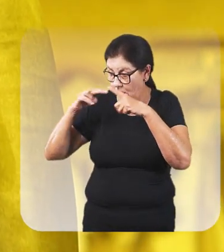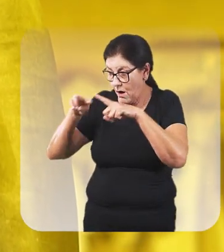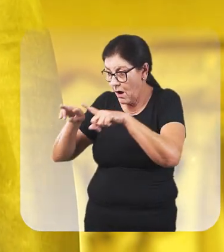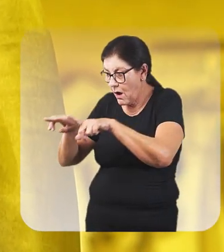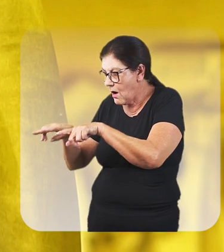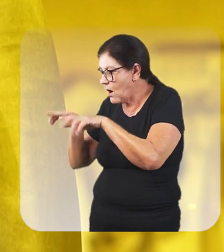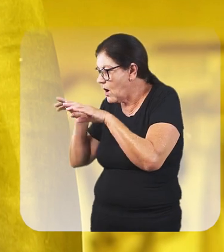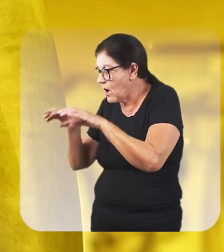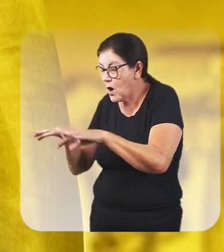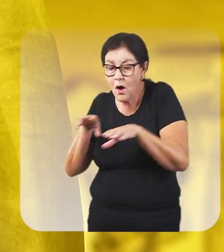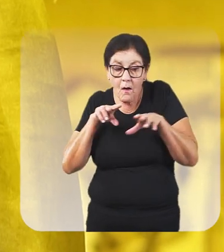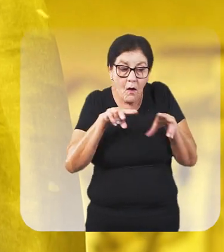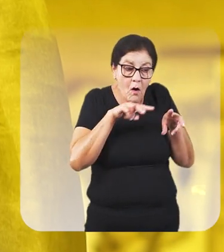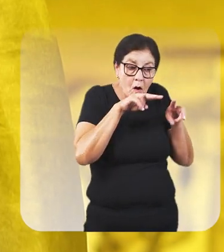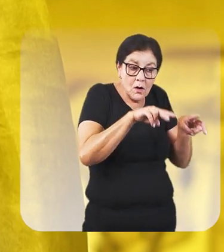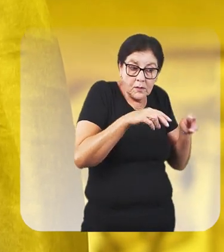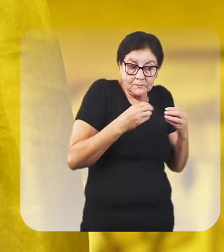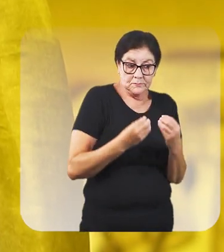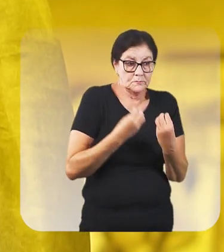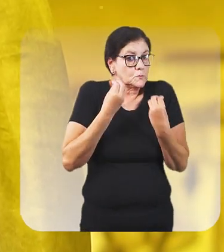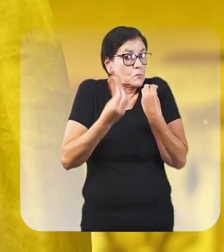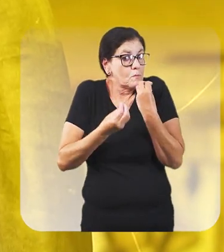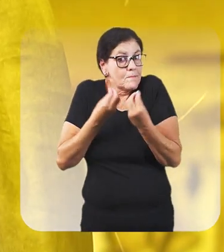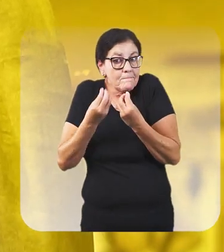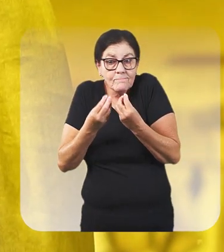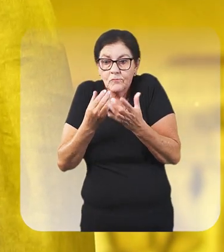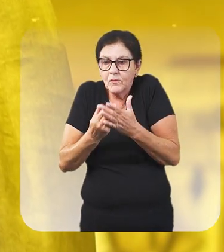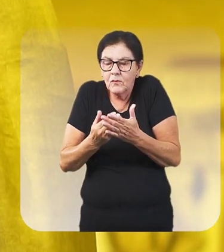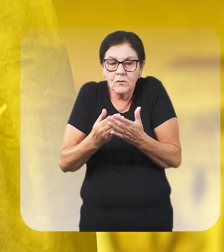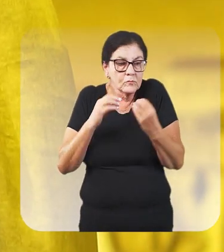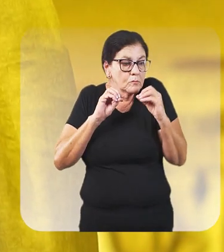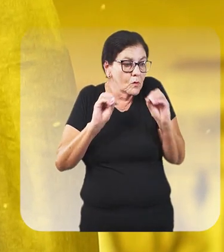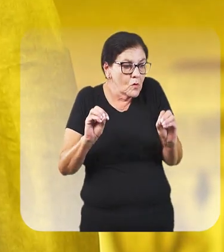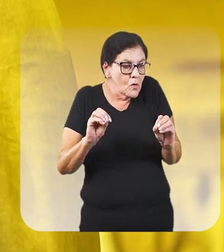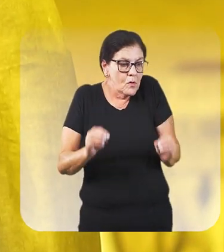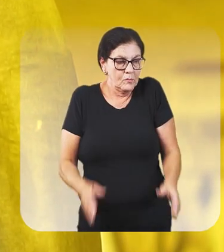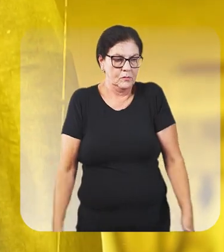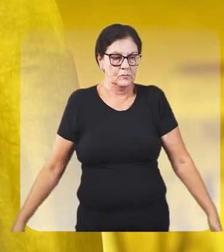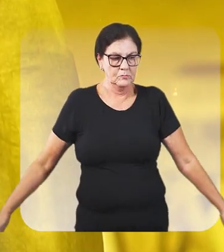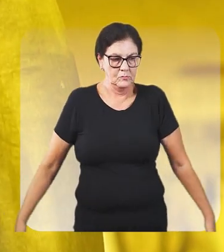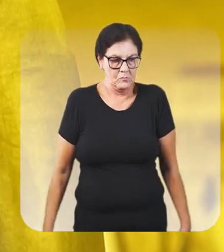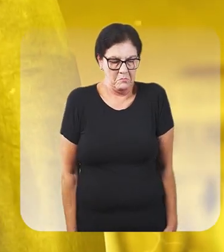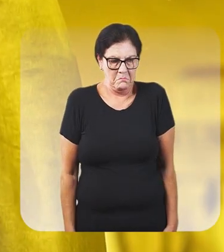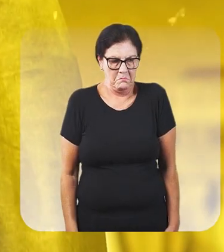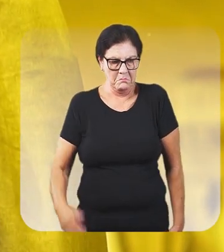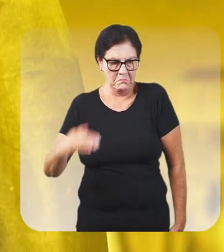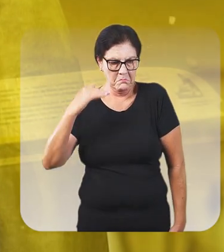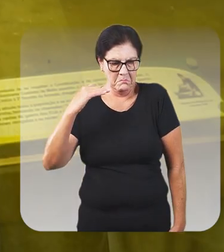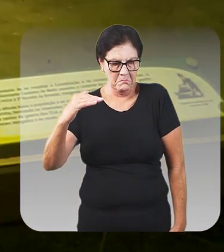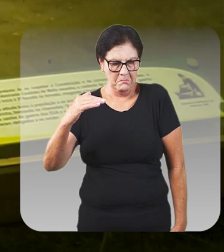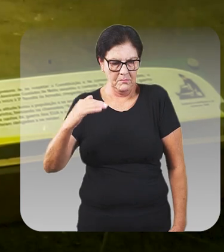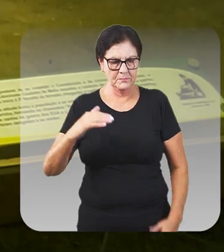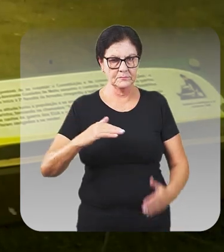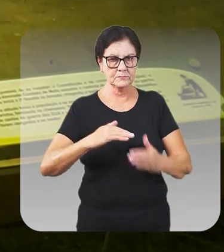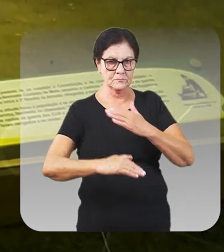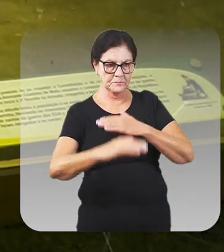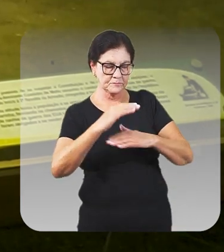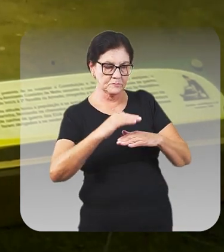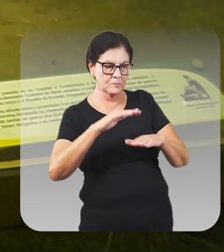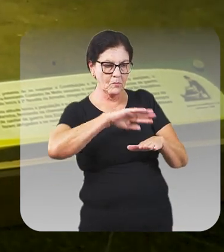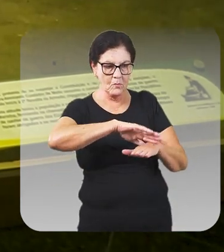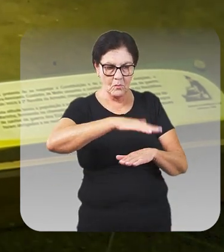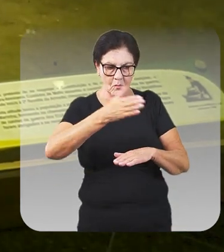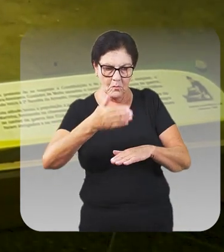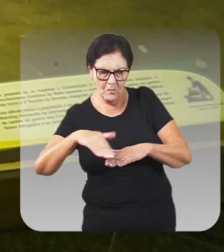olhar atento e curioso dos civis, que testemunharam o que parecia ser uma marcha para a morte. Quando chegaram